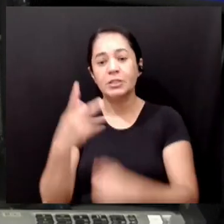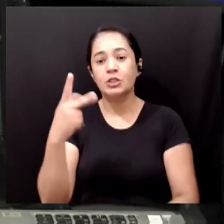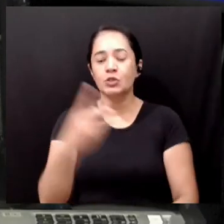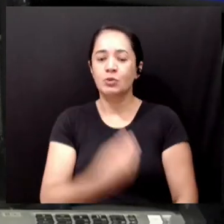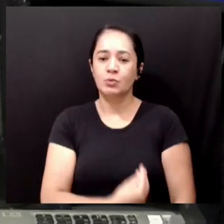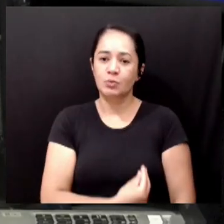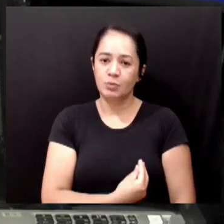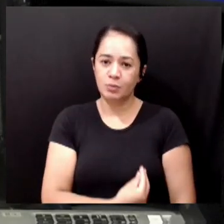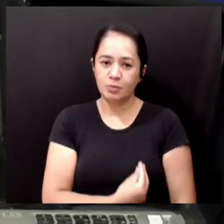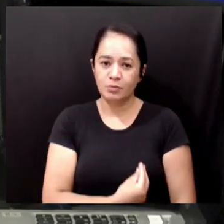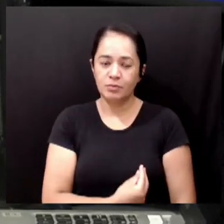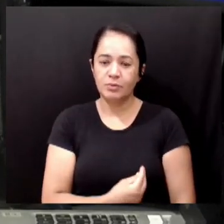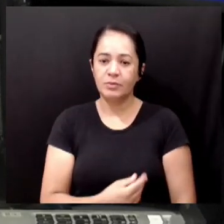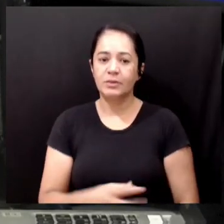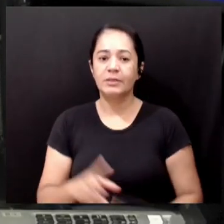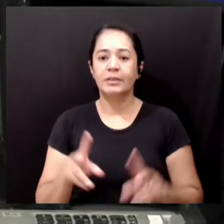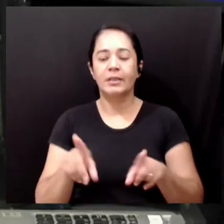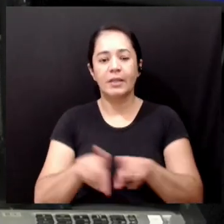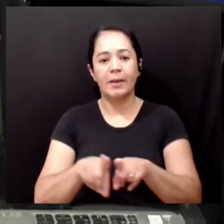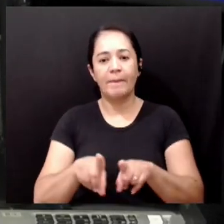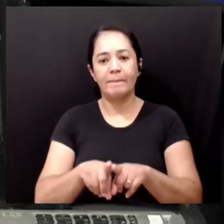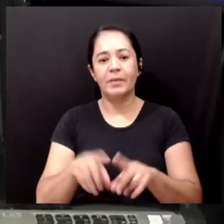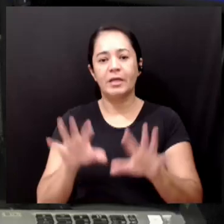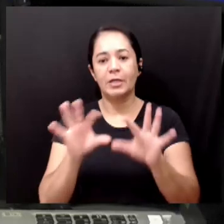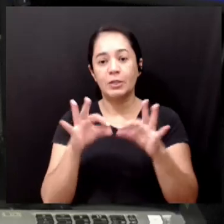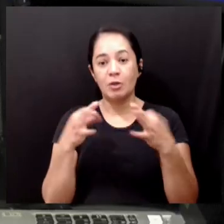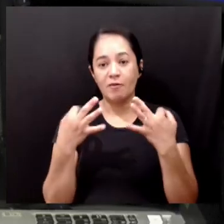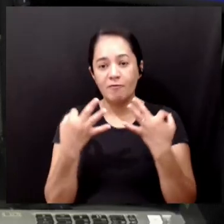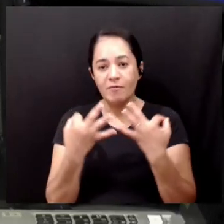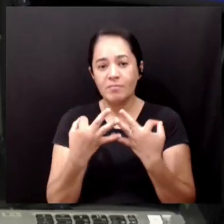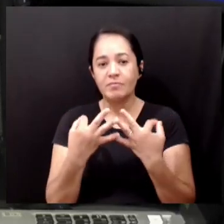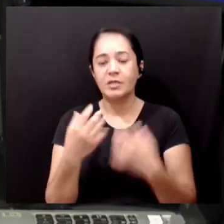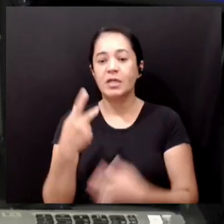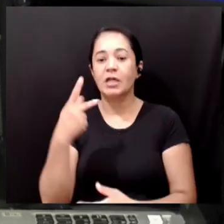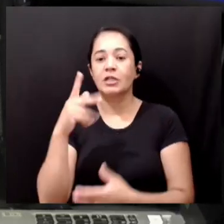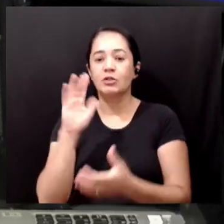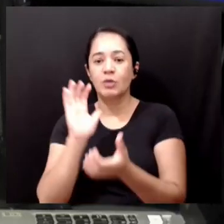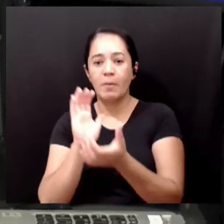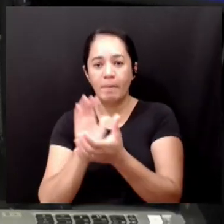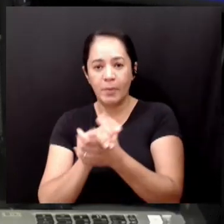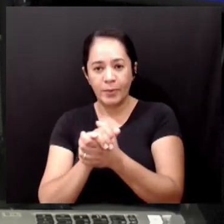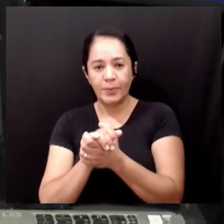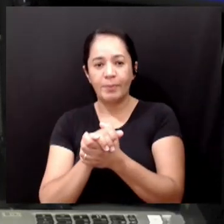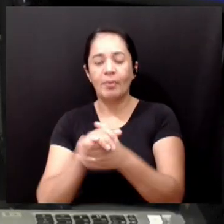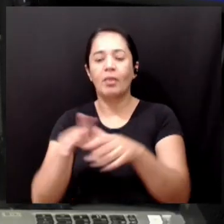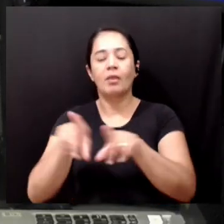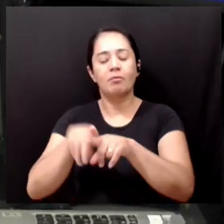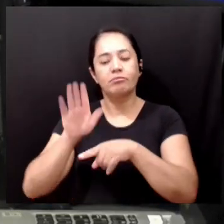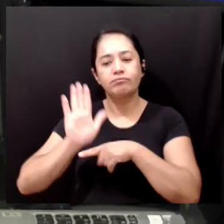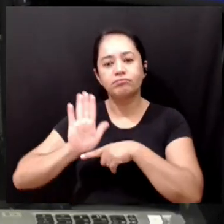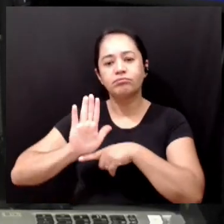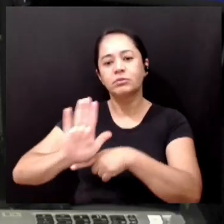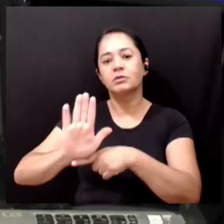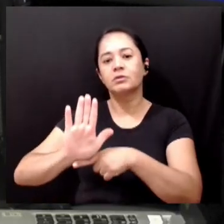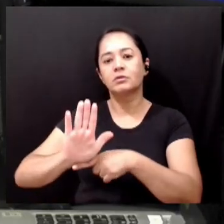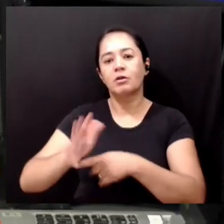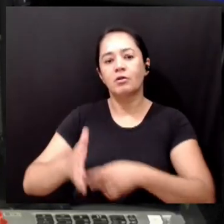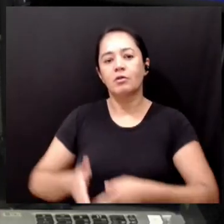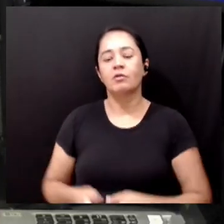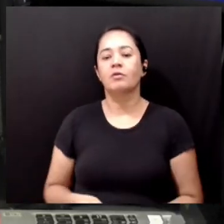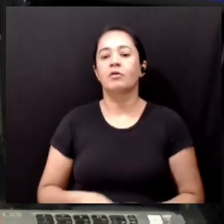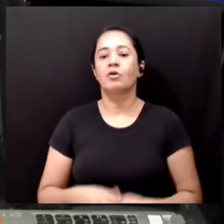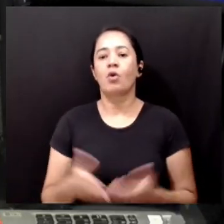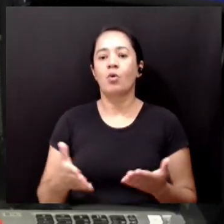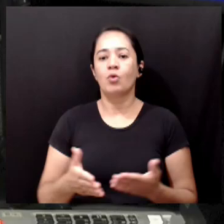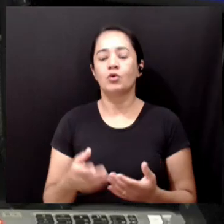que depois a sua esposa tem, como você disse, ajudou a Sim. forjar o homem que você é hoje,